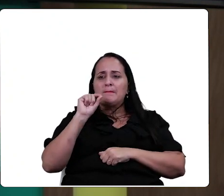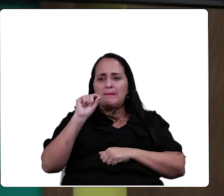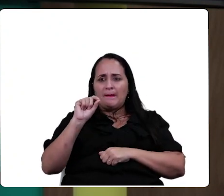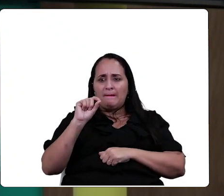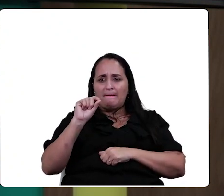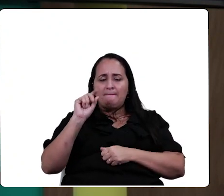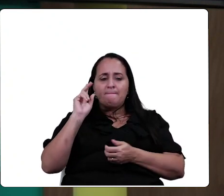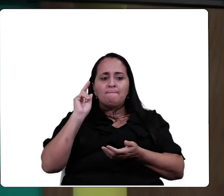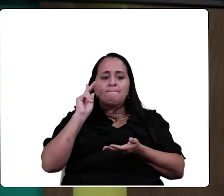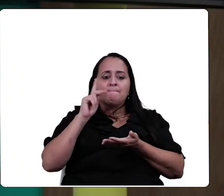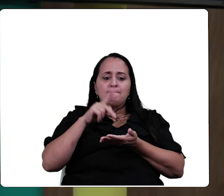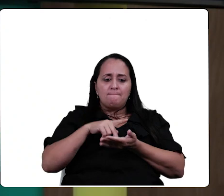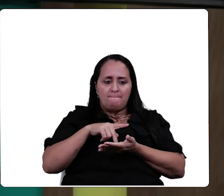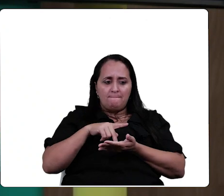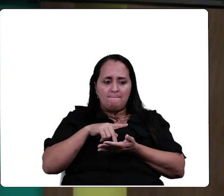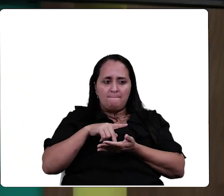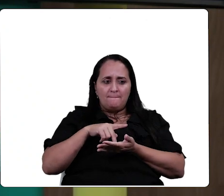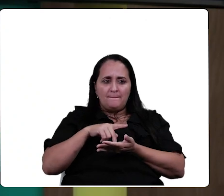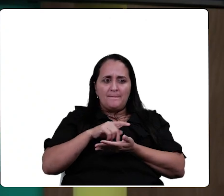uma realidade